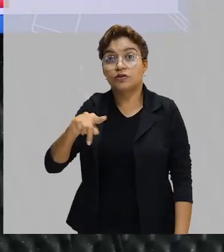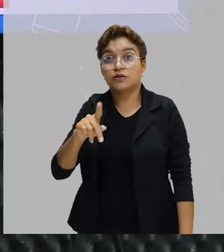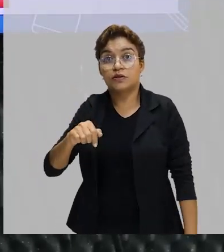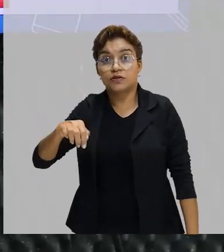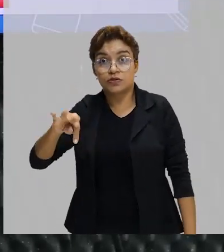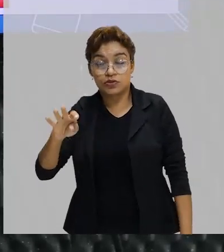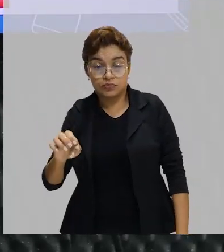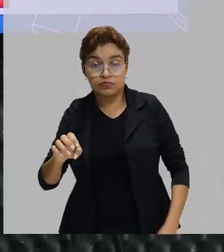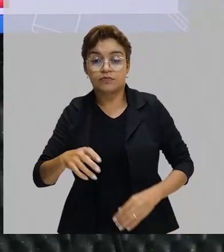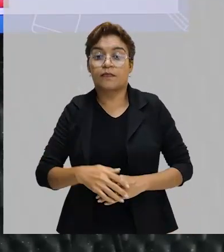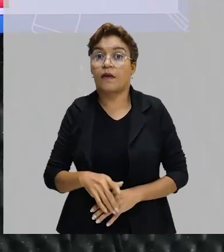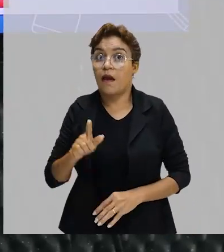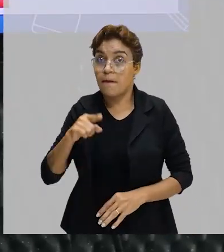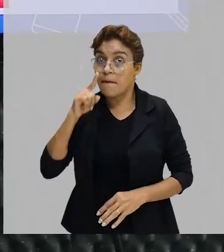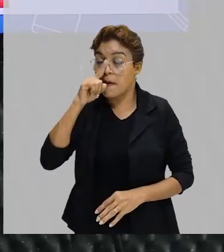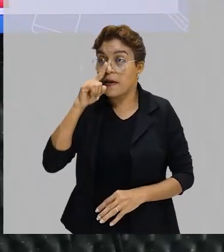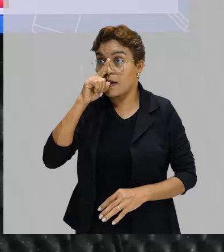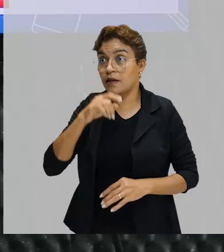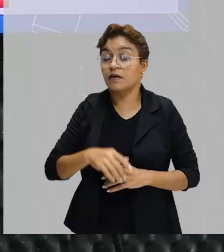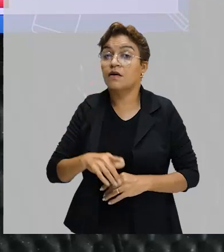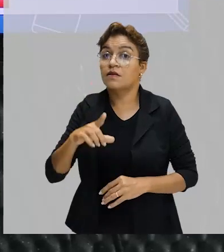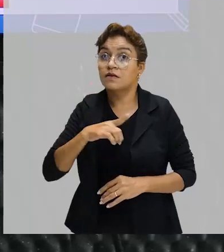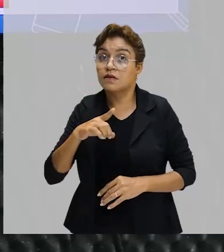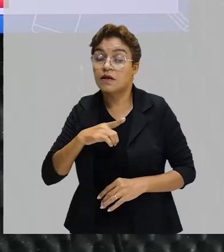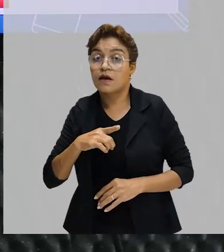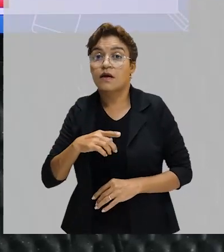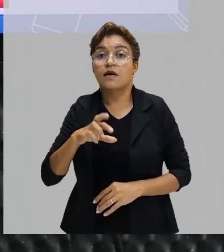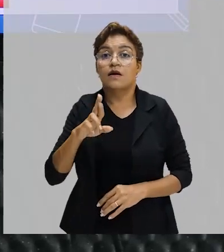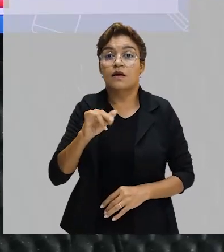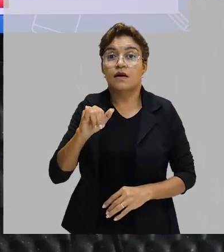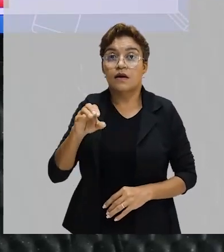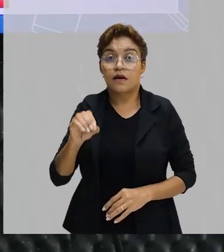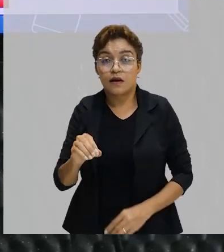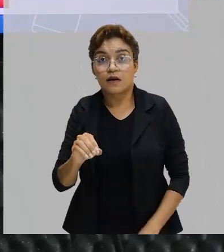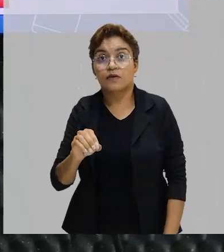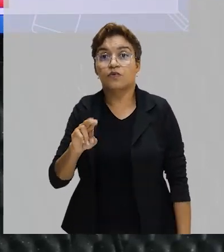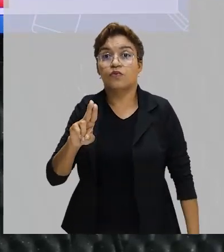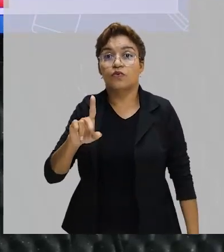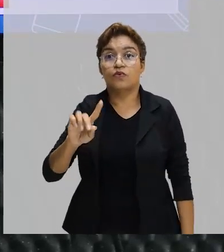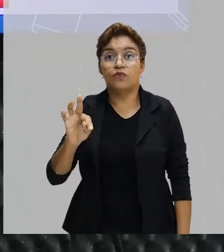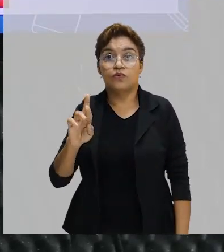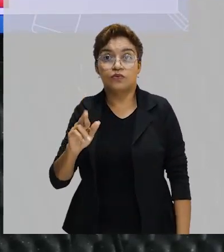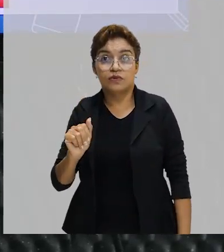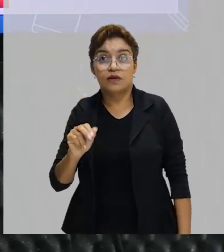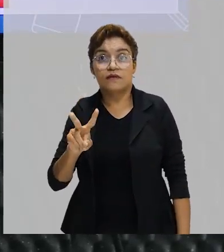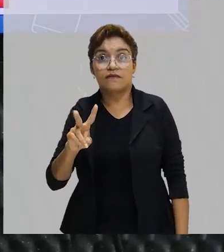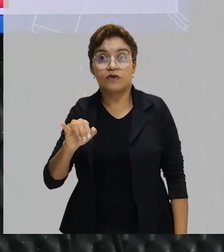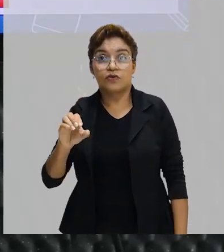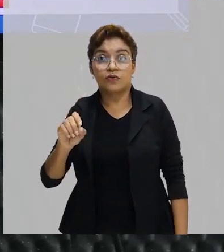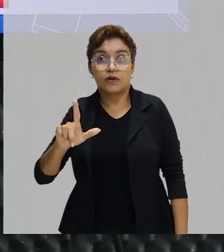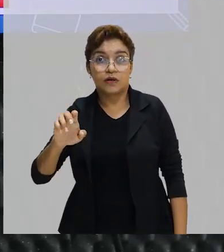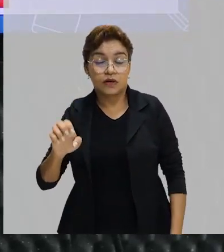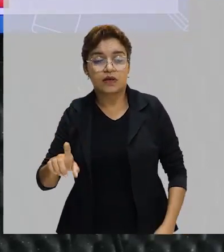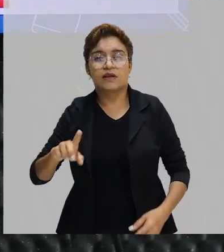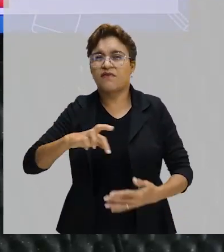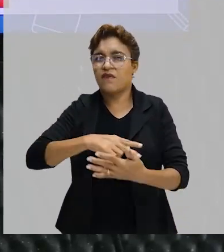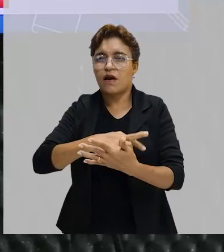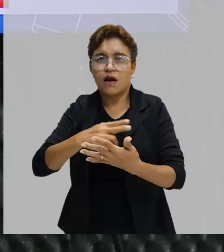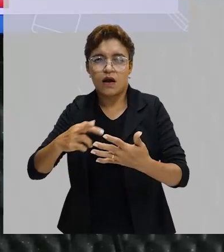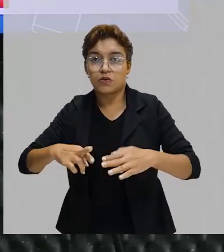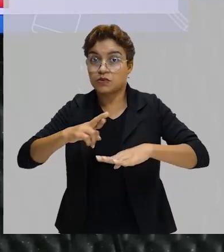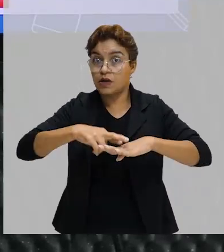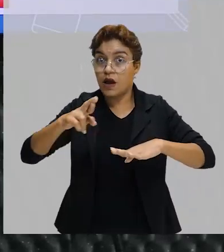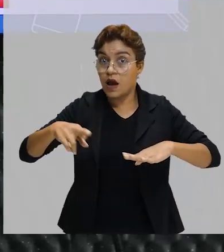nós. Aí vou ter os raios ultravioleta, os raios X, tudo bem? Os raios gama, já